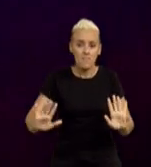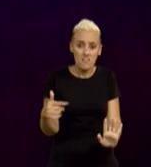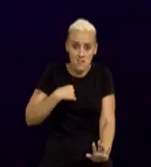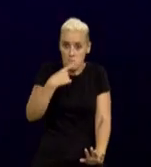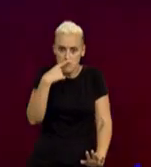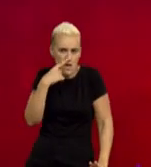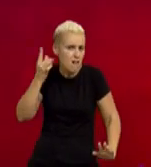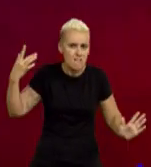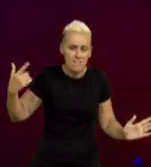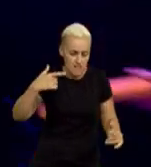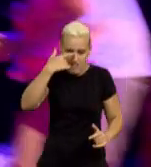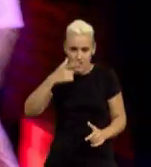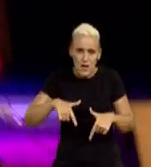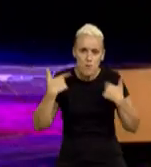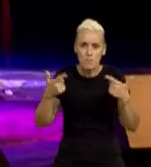Lose myself